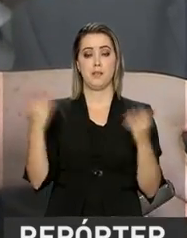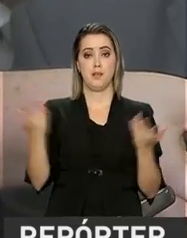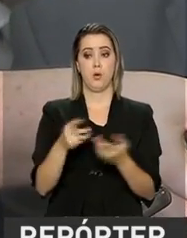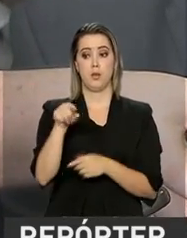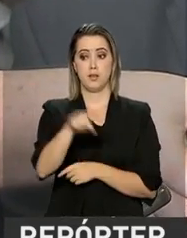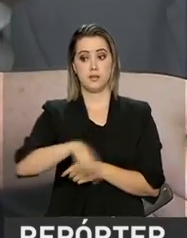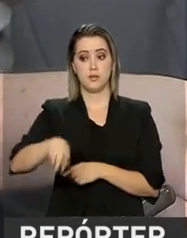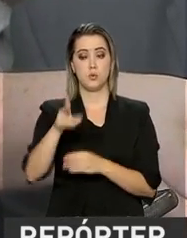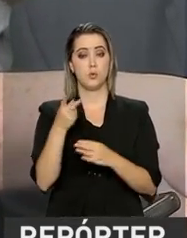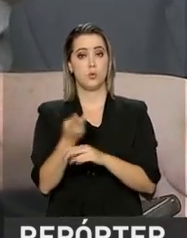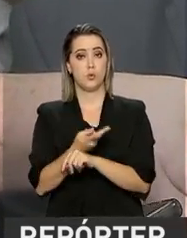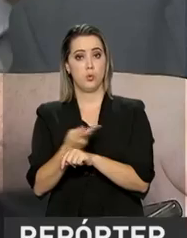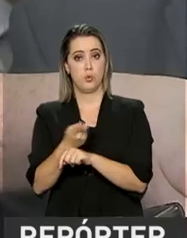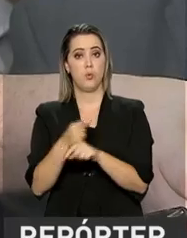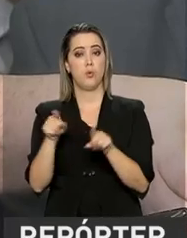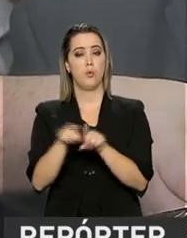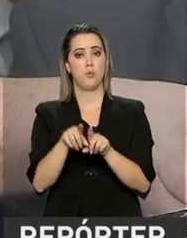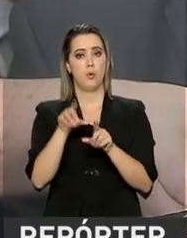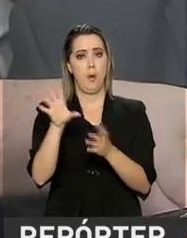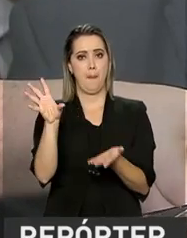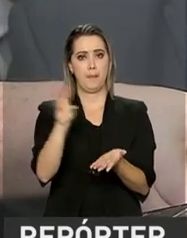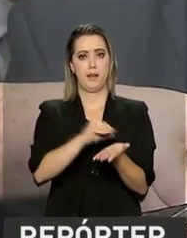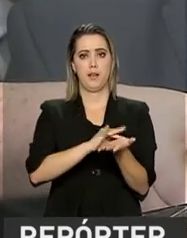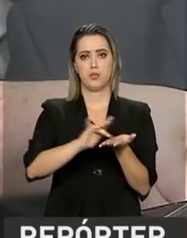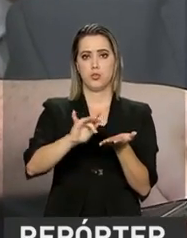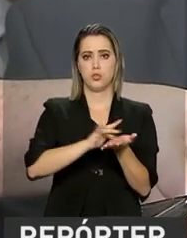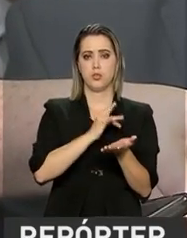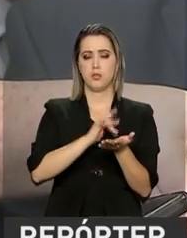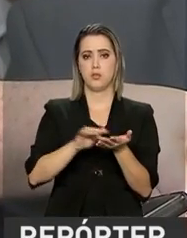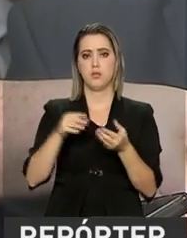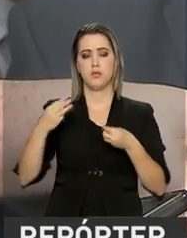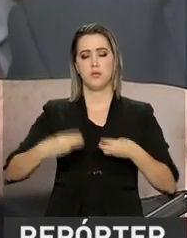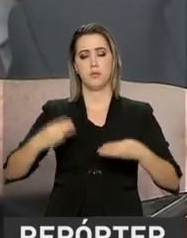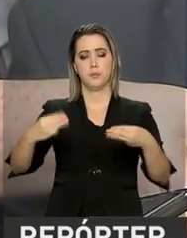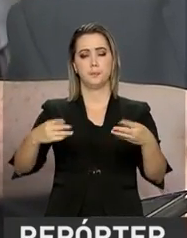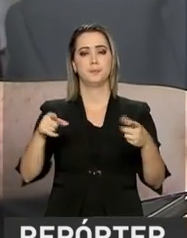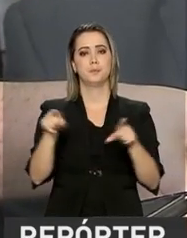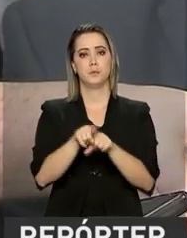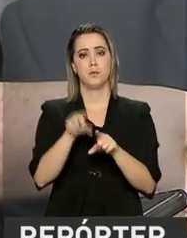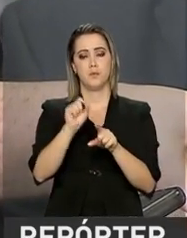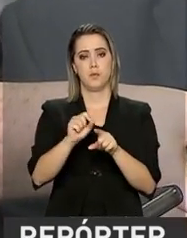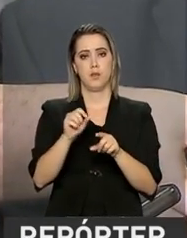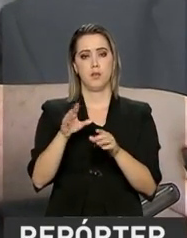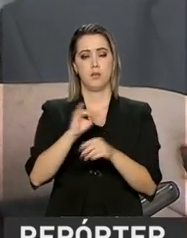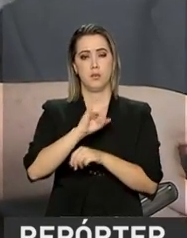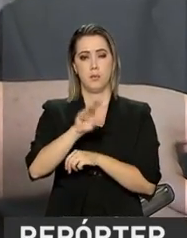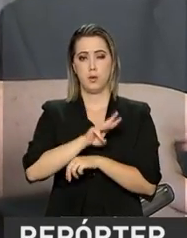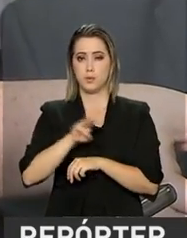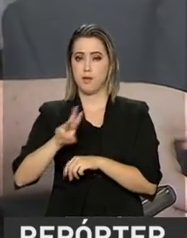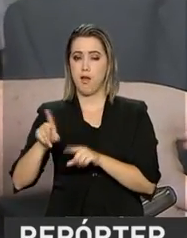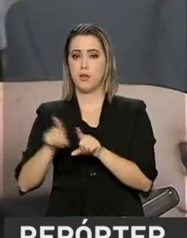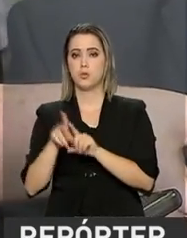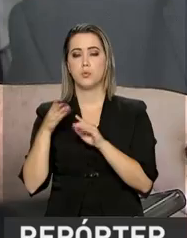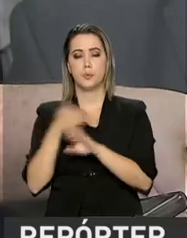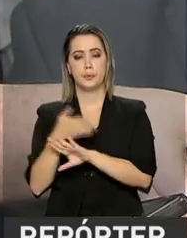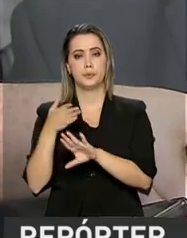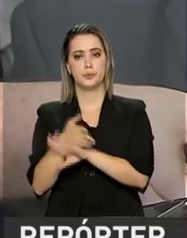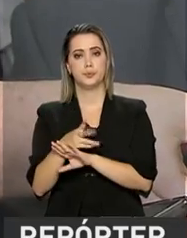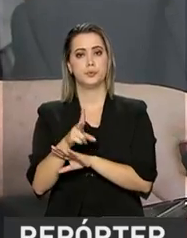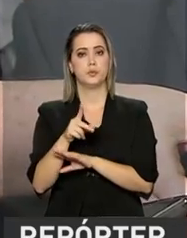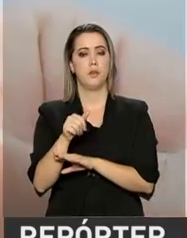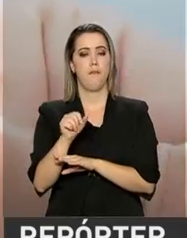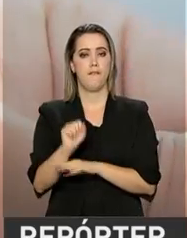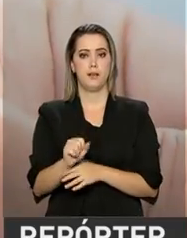trabalhadores através do aplicativo e o portal Emprega Brasil eles poderão ter acesso a essas vagas